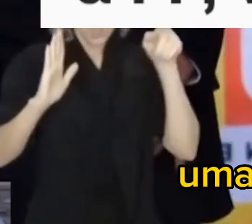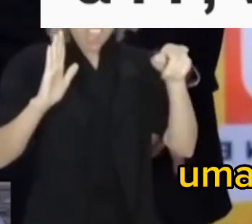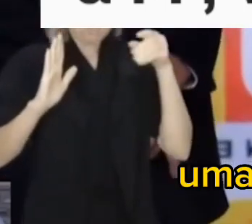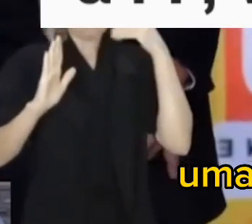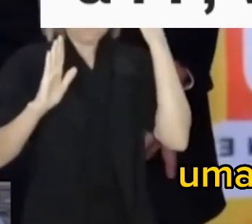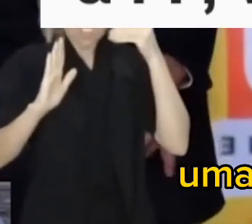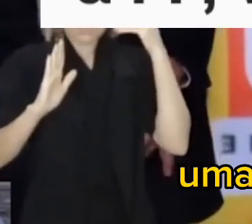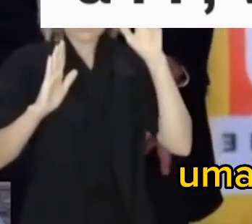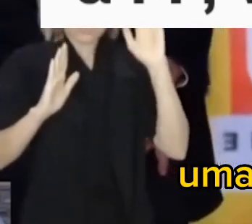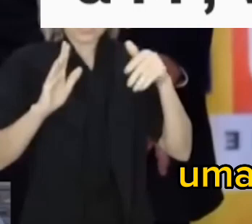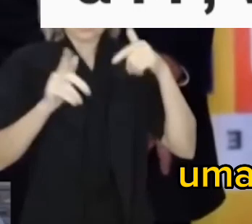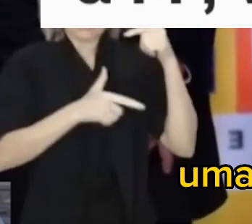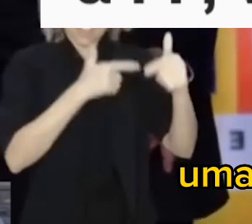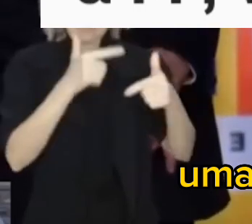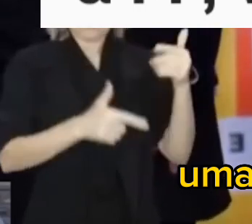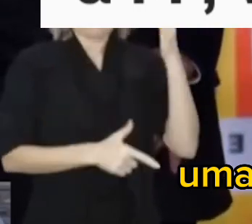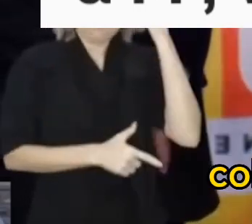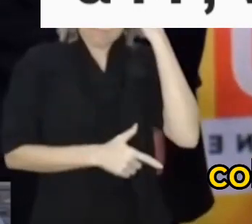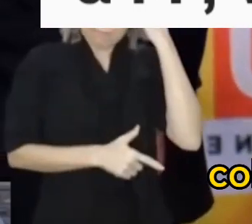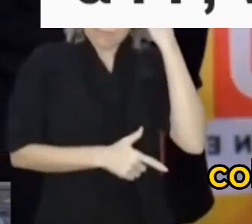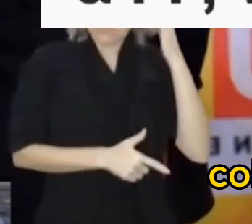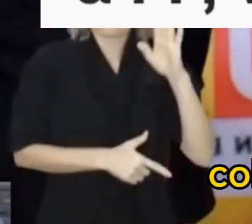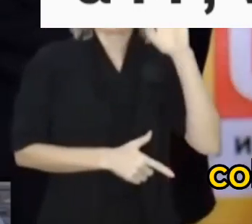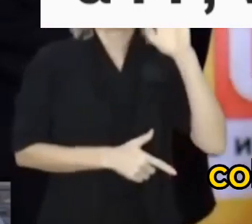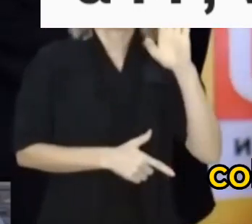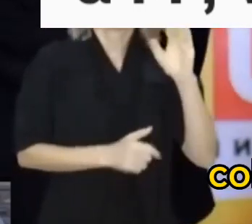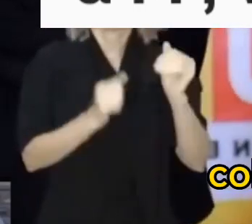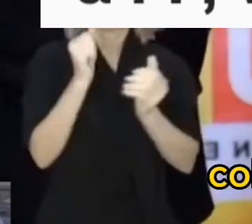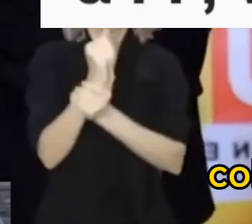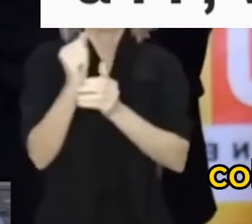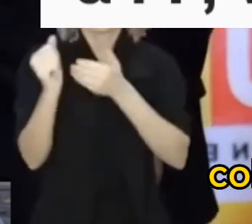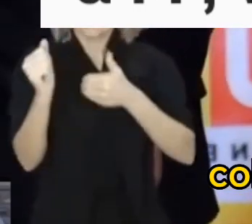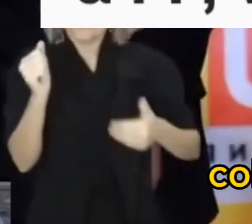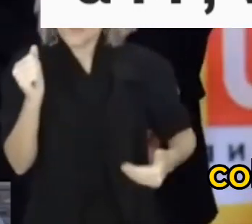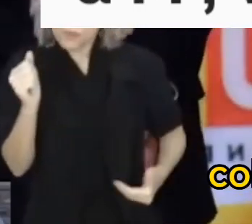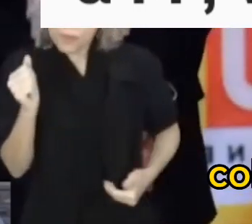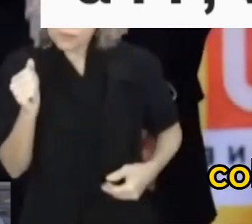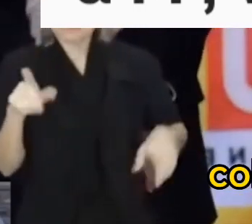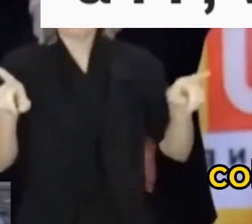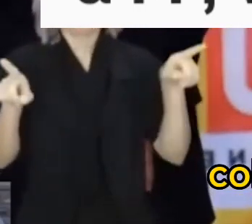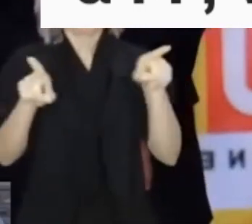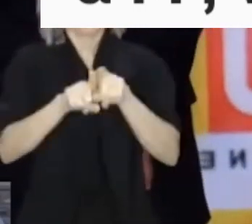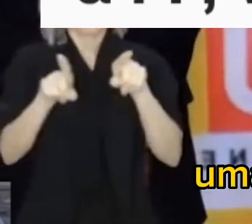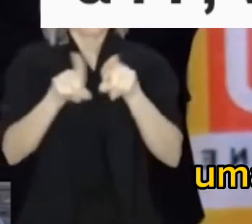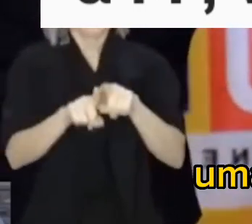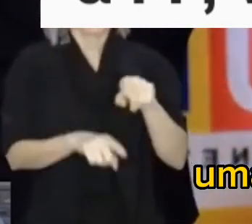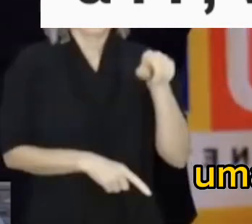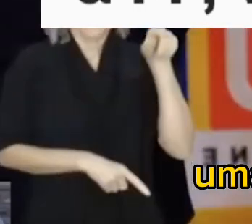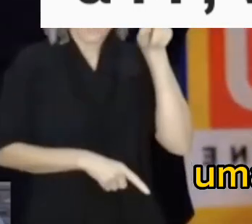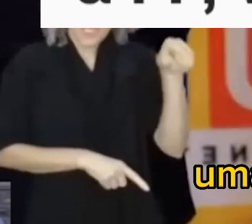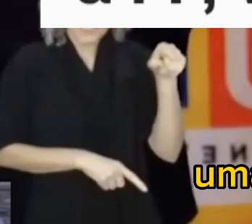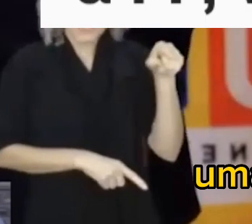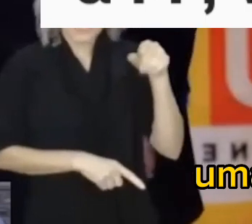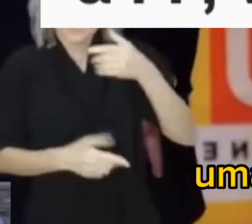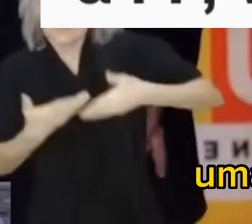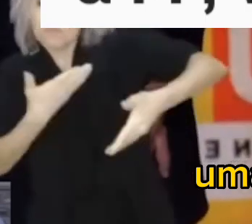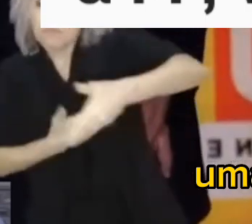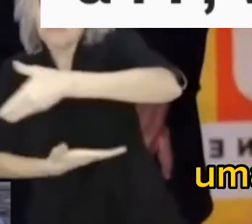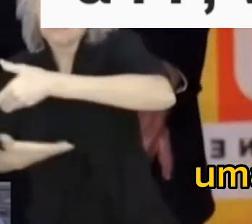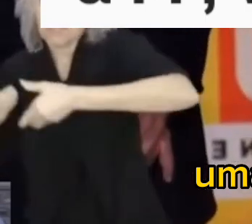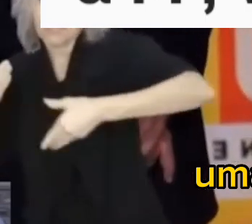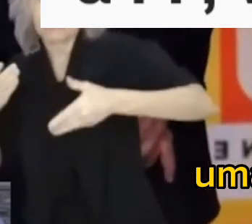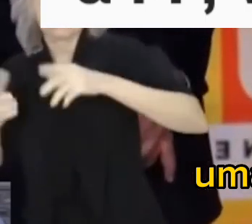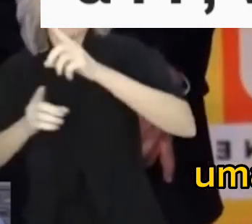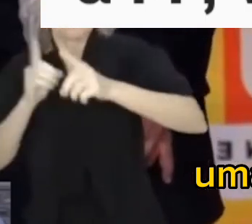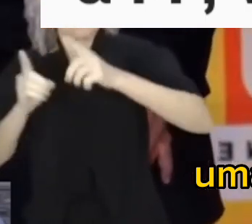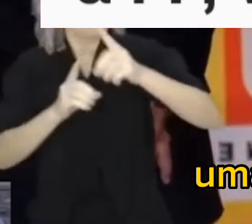da política de ampliação de acesso a armas, colocada em prática pelo ex-presidente Jair Bolsonaro. Uma das inovações do novo decreto